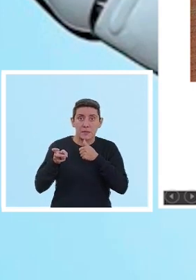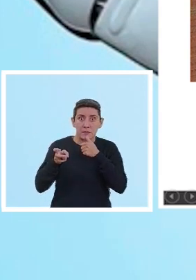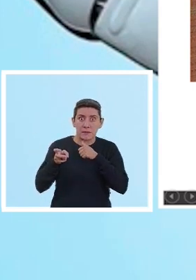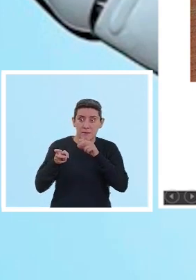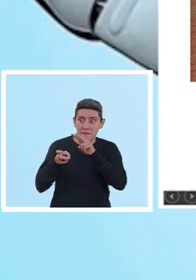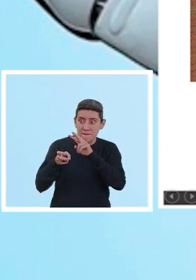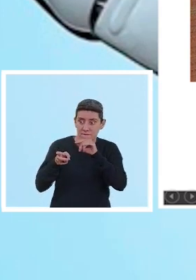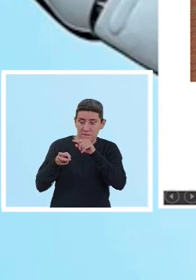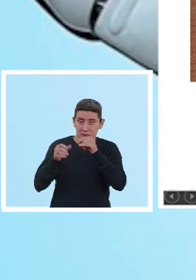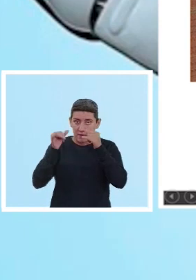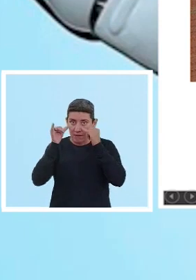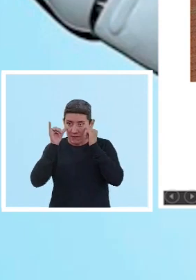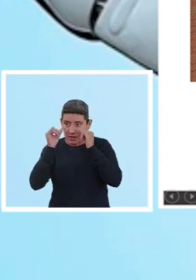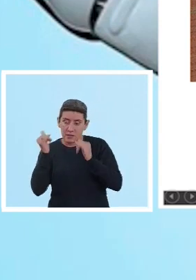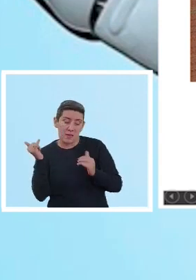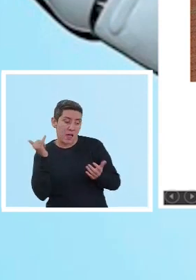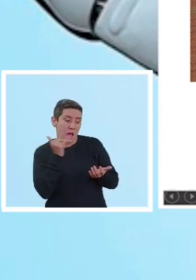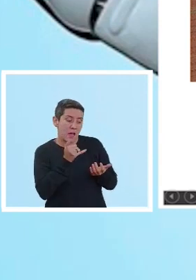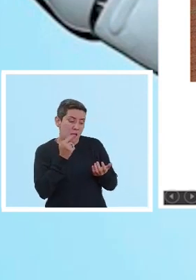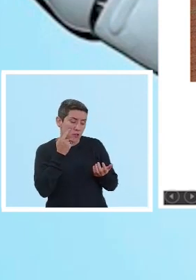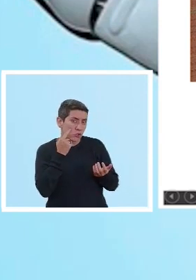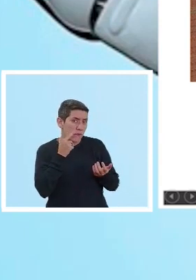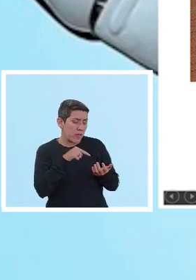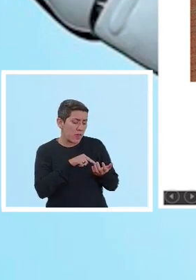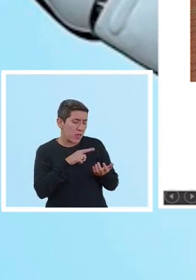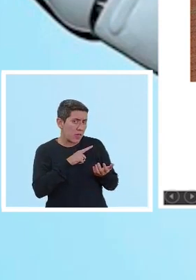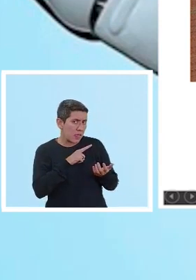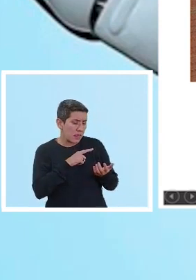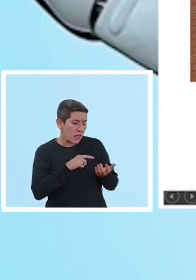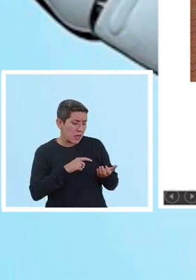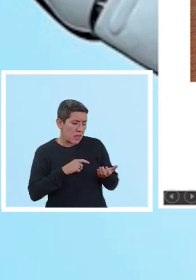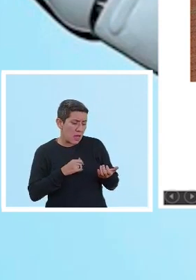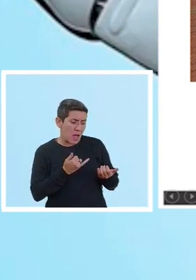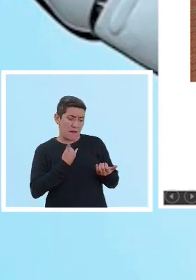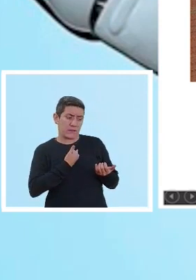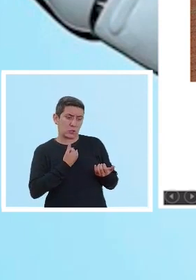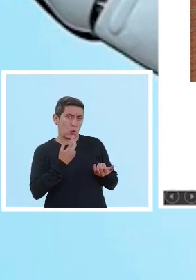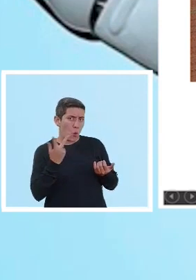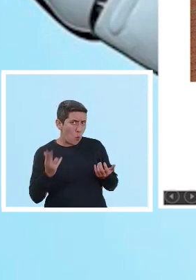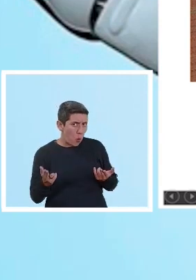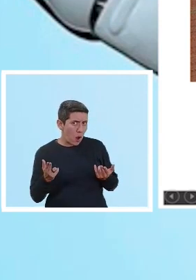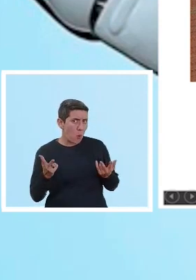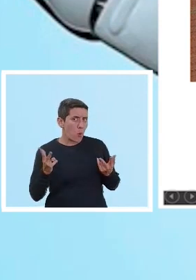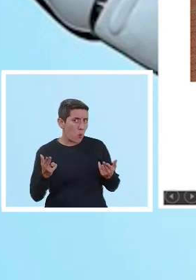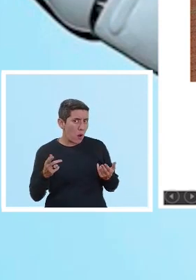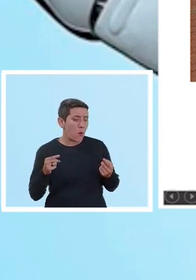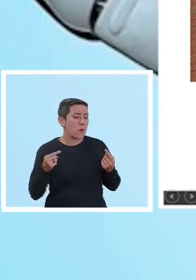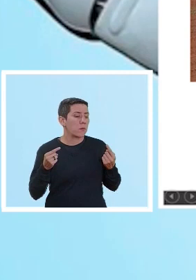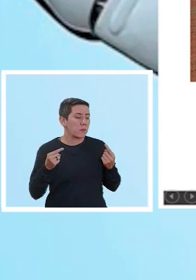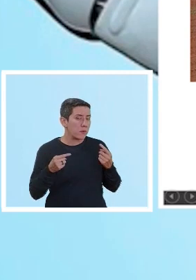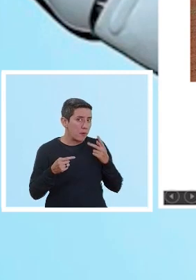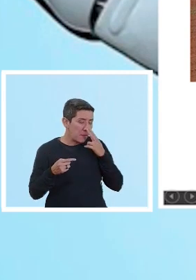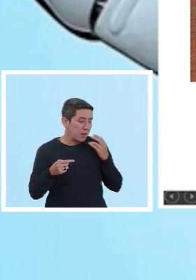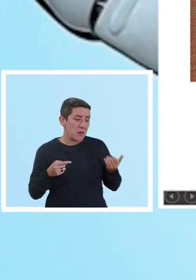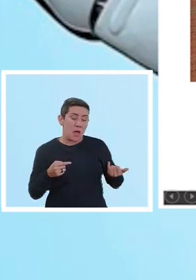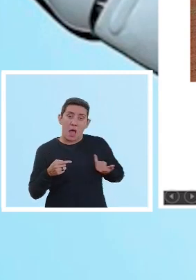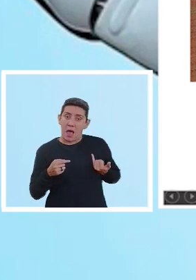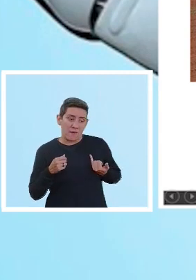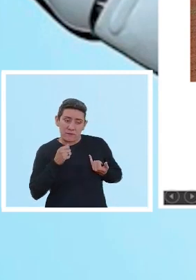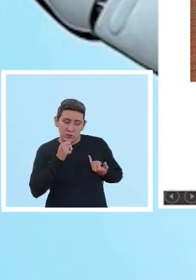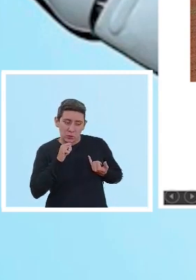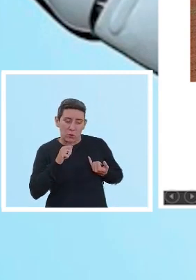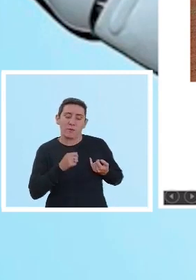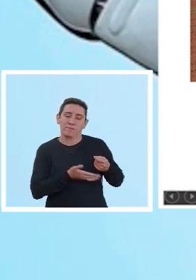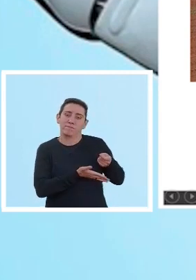comportamento desse ele ver se o aplicativo o aplicativo respondeu marca aplicativo não respondeu